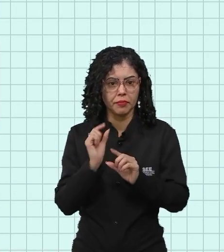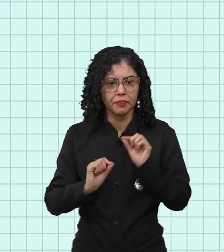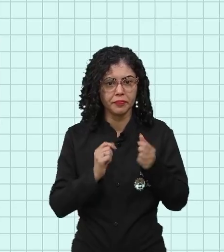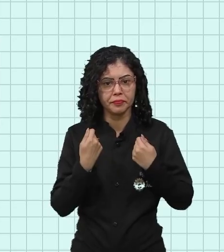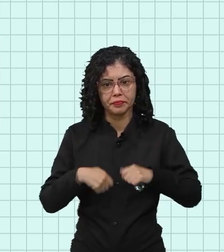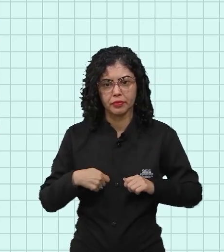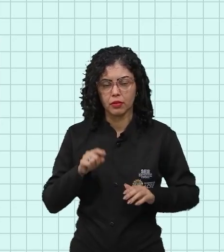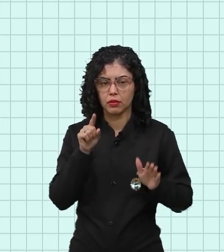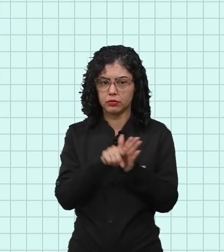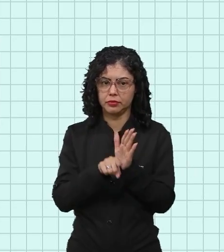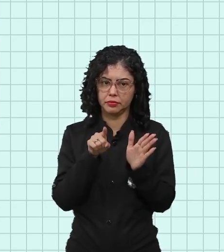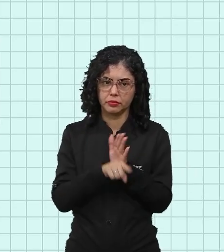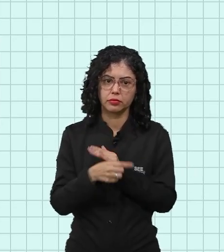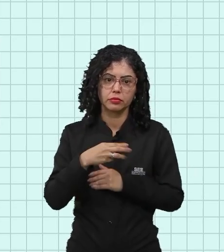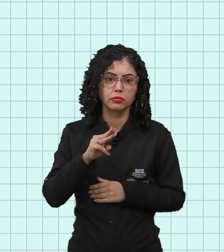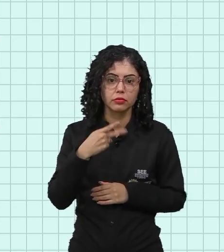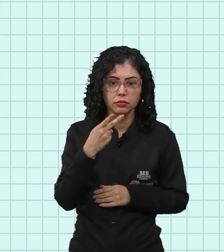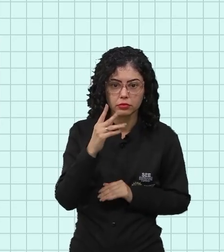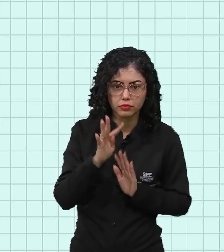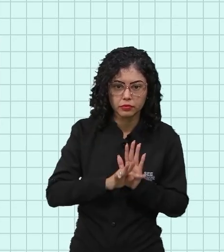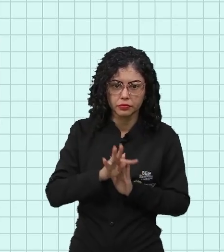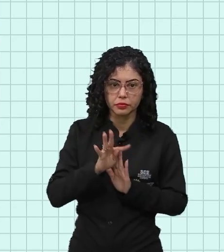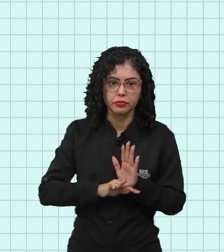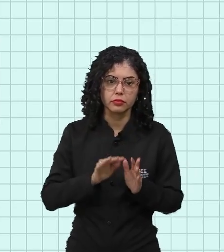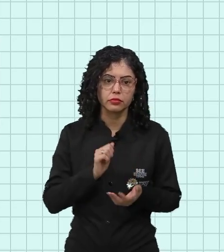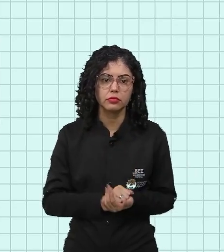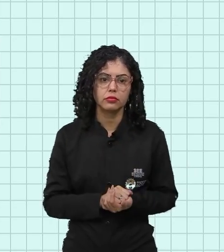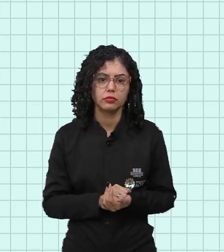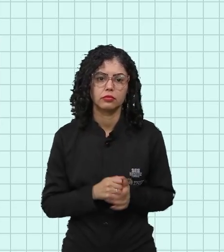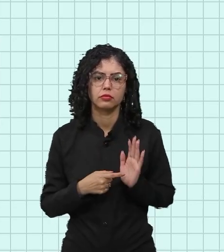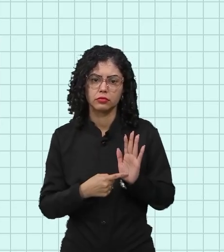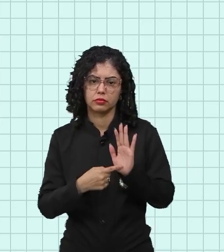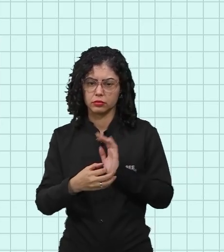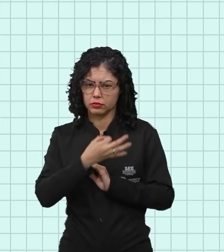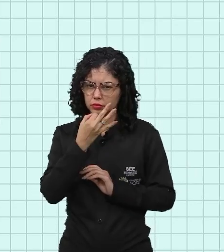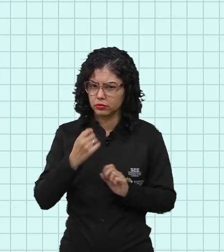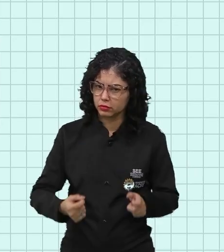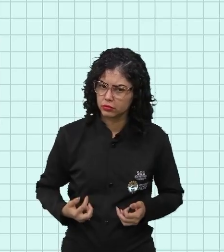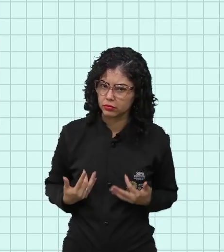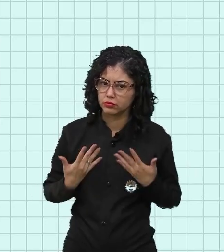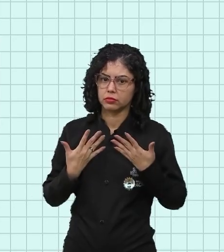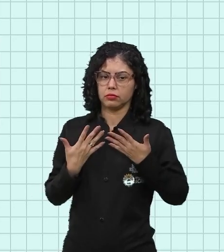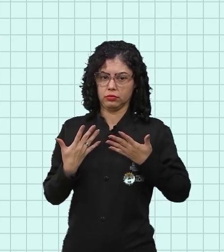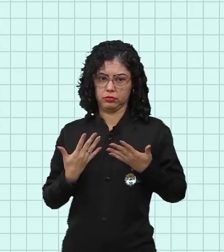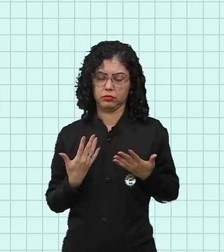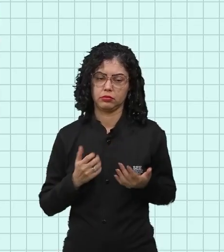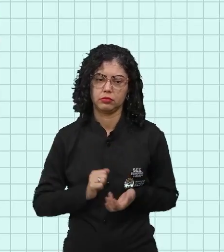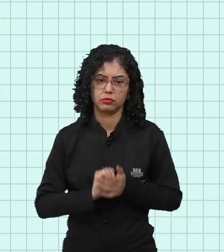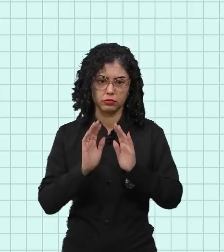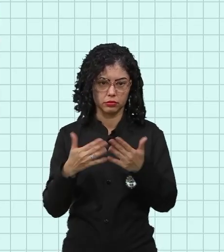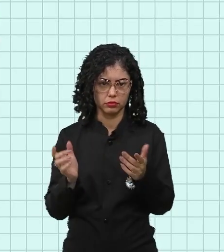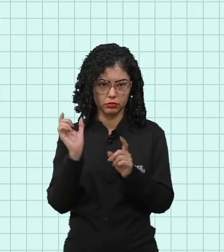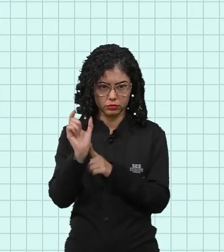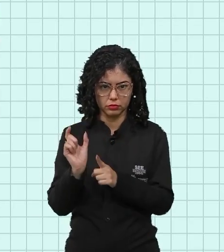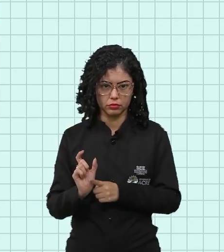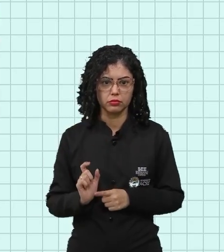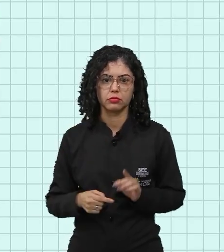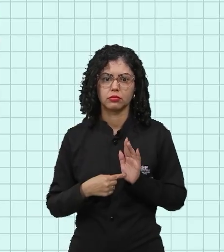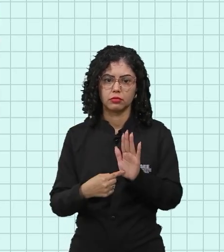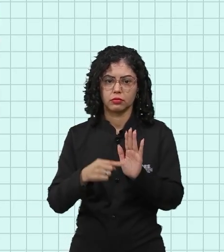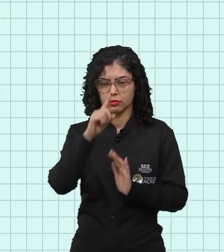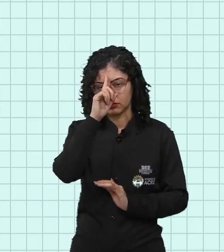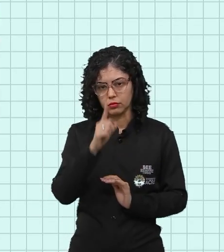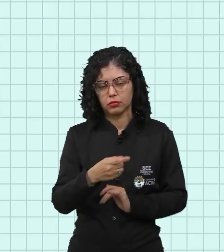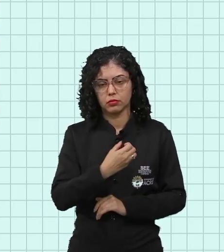se perguntar: quem está falando no texto? Ele demonstra opinião ou emoção? Quais